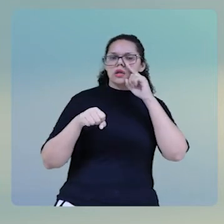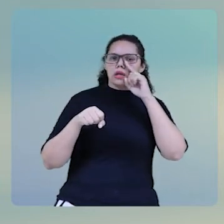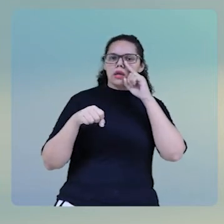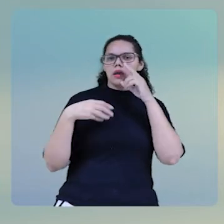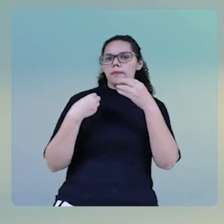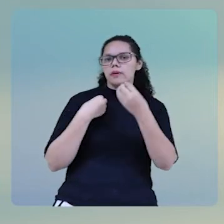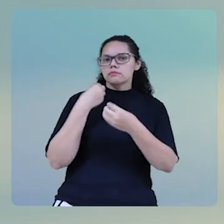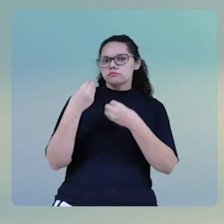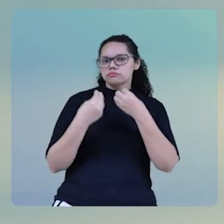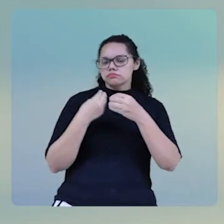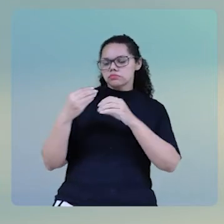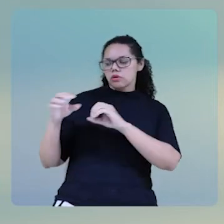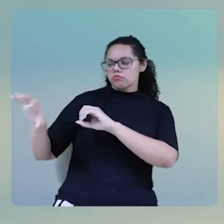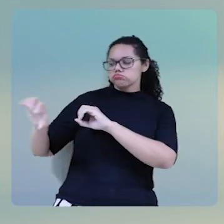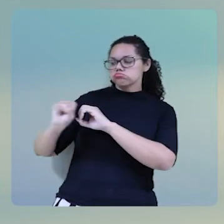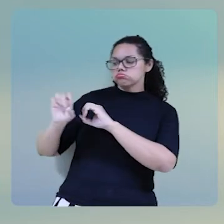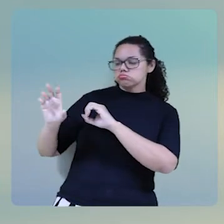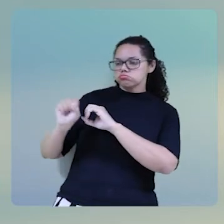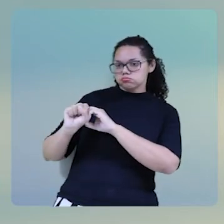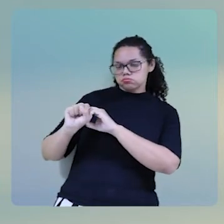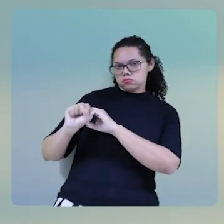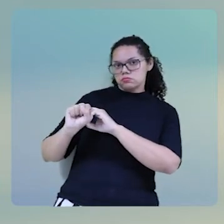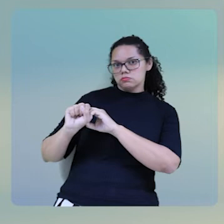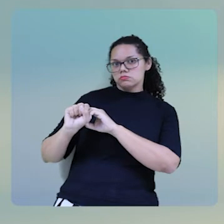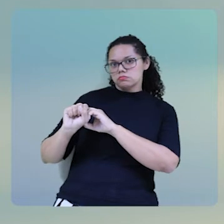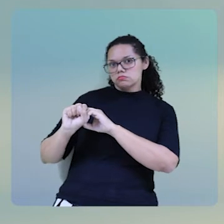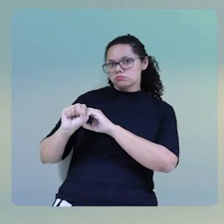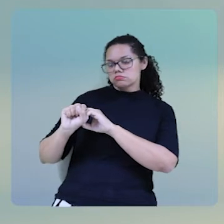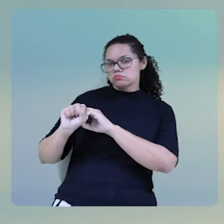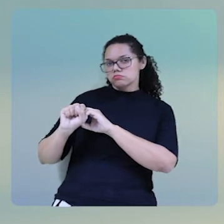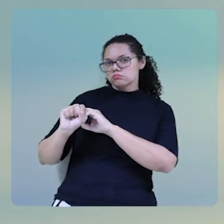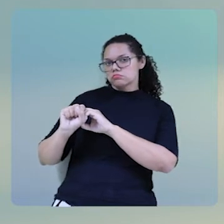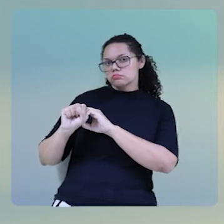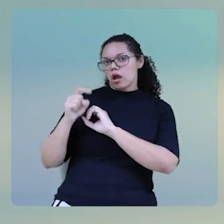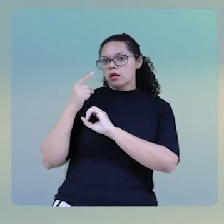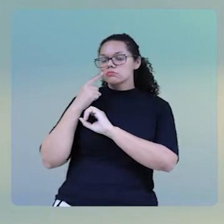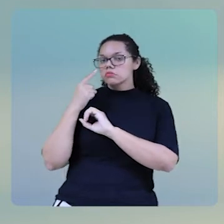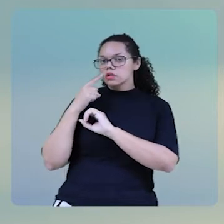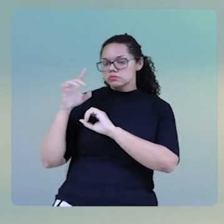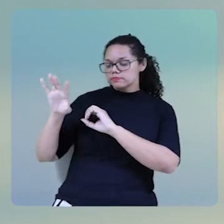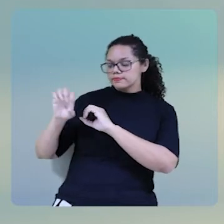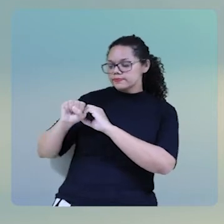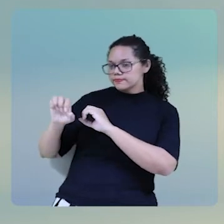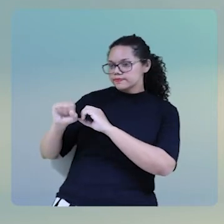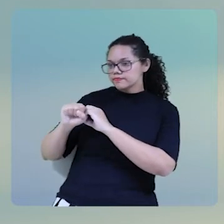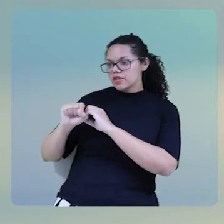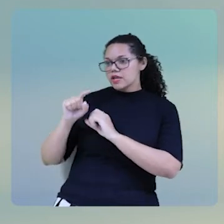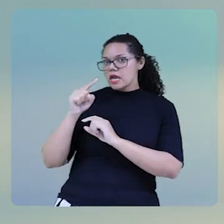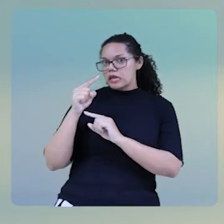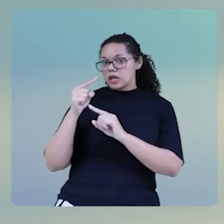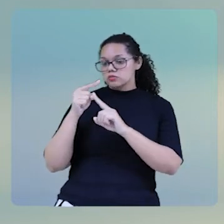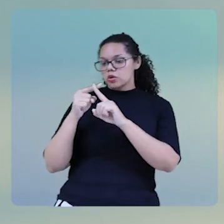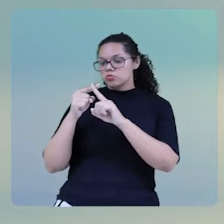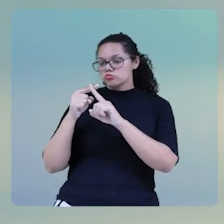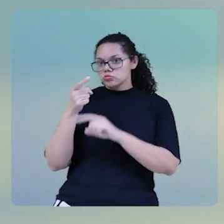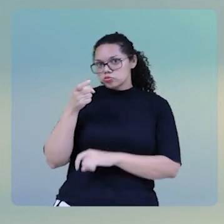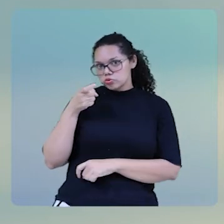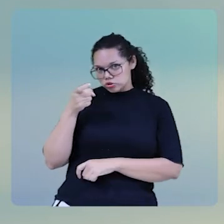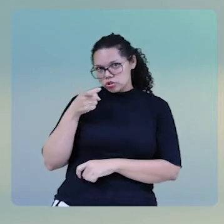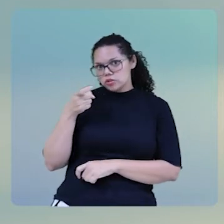em um campo magnético uniforme, perpendicular ao plano. Está aqui o campo magnético, esses xizinhos aqui que